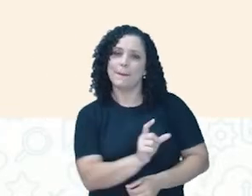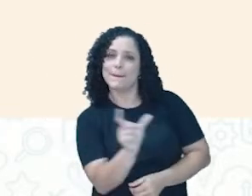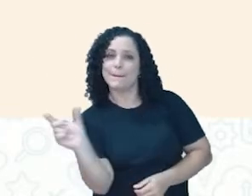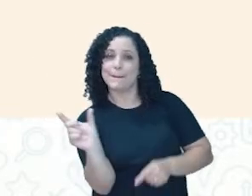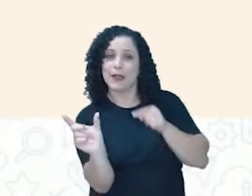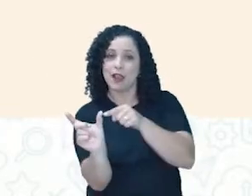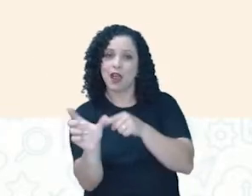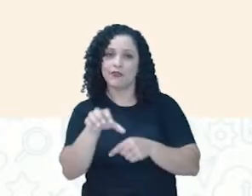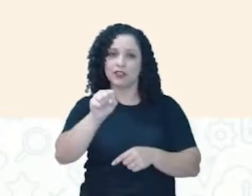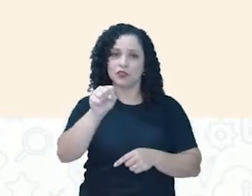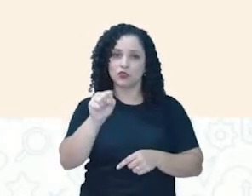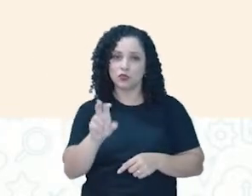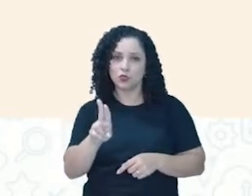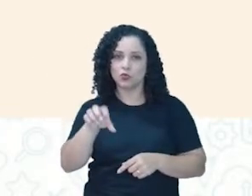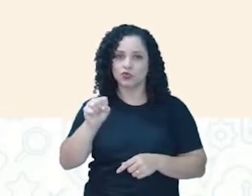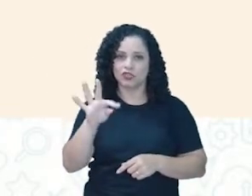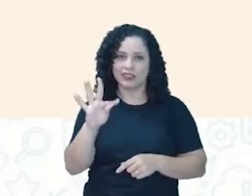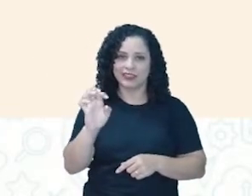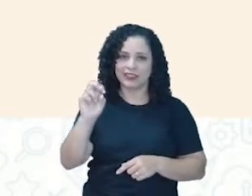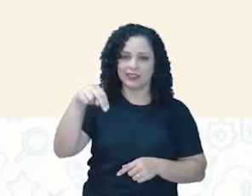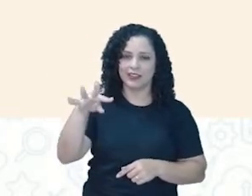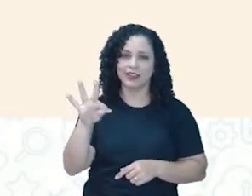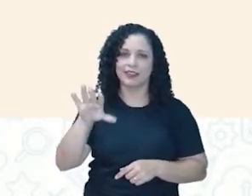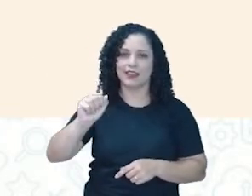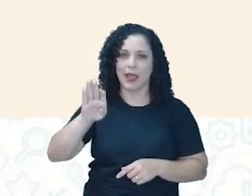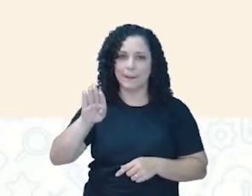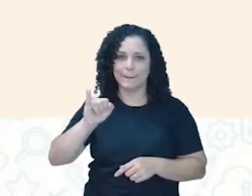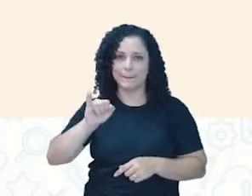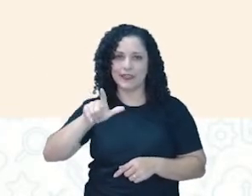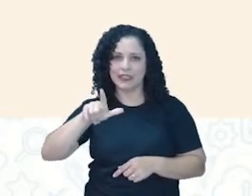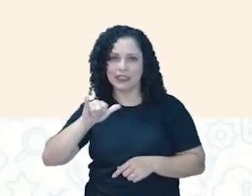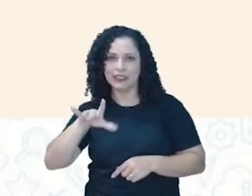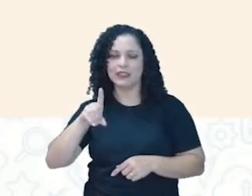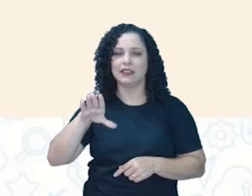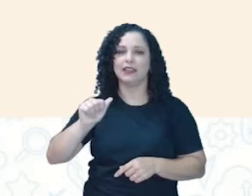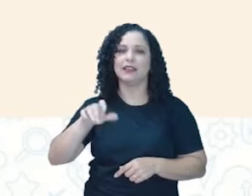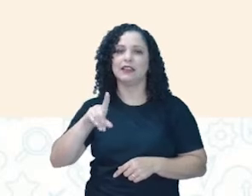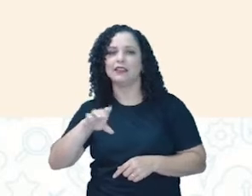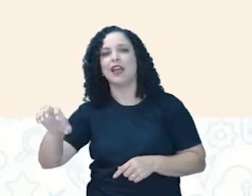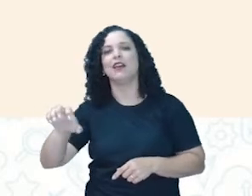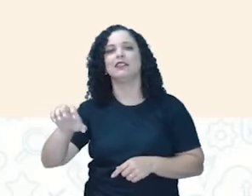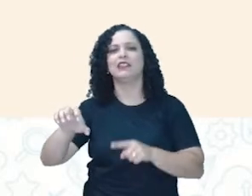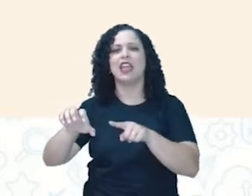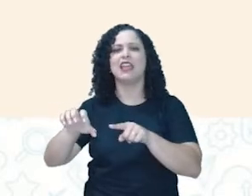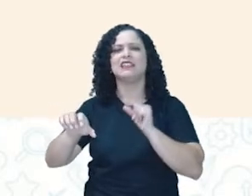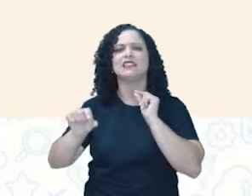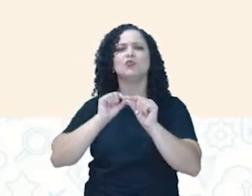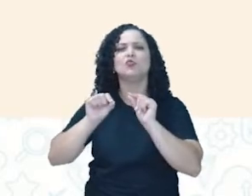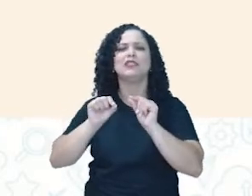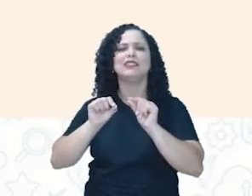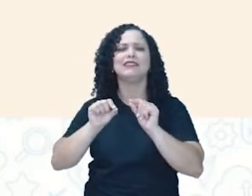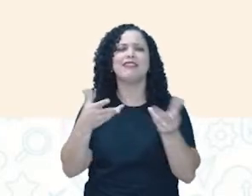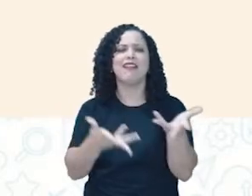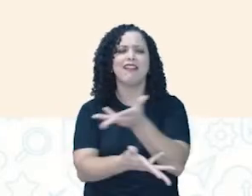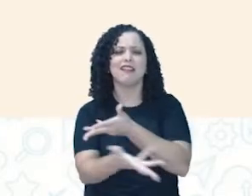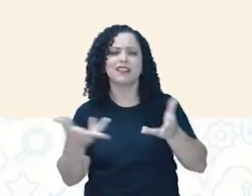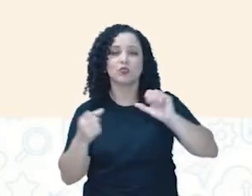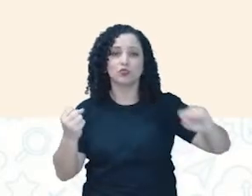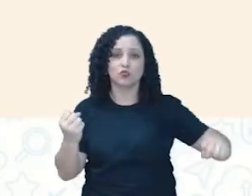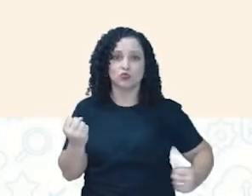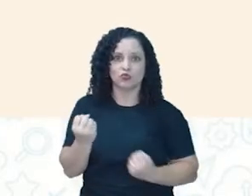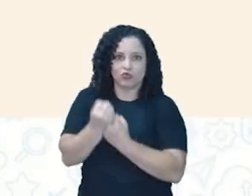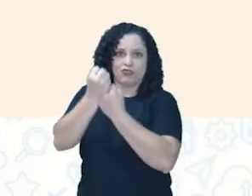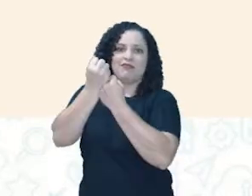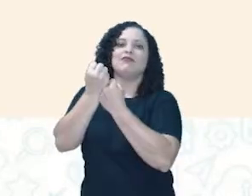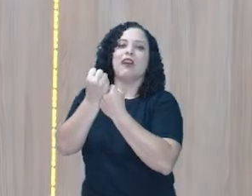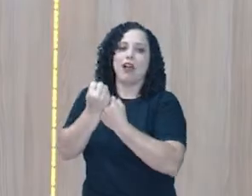origem dessa palavra aí, né, que vem do latim, sustentare, que vem de sustentar, né, de se